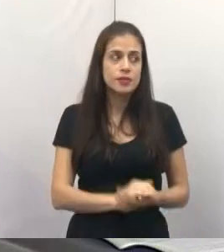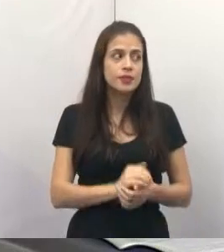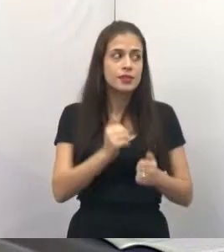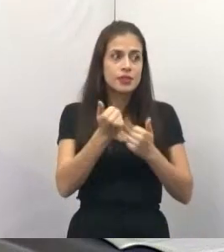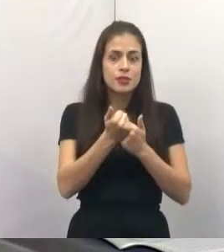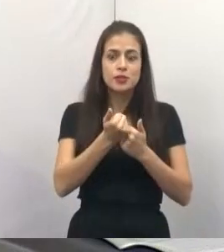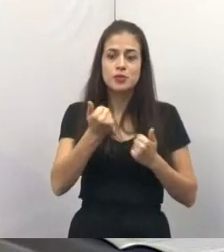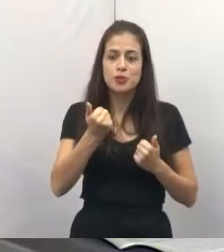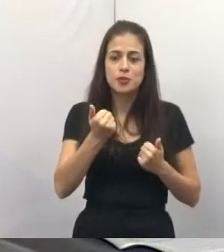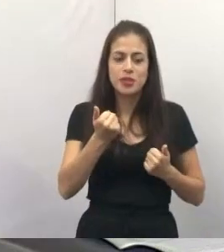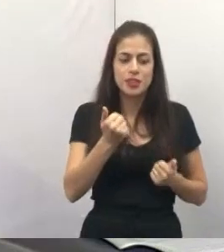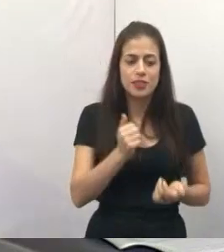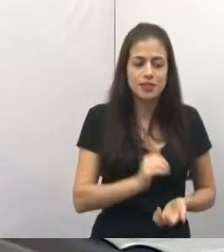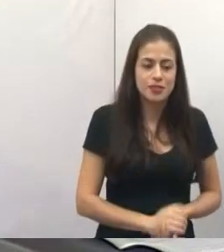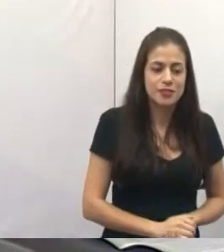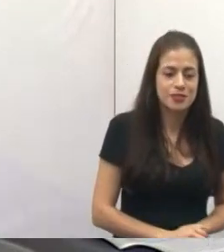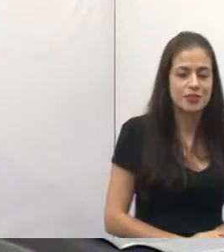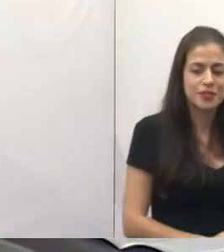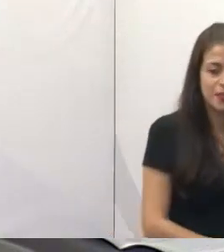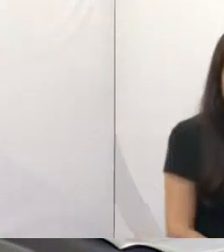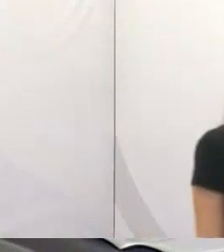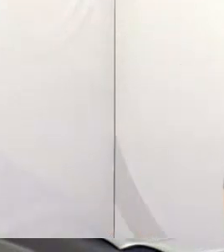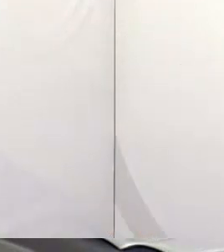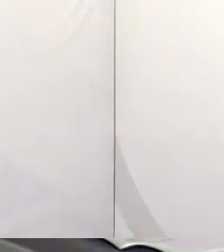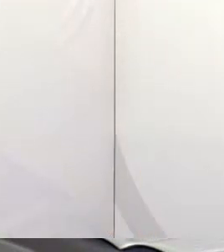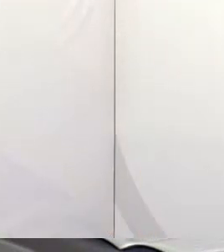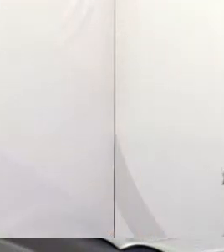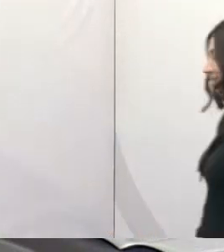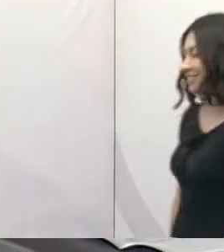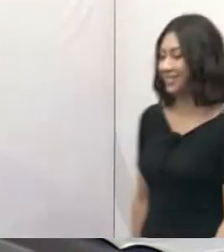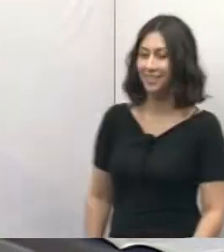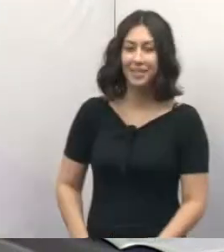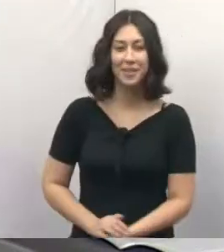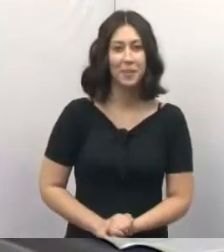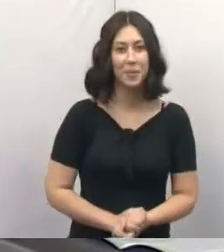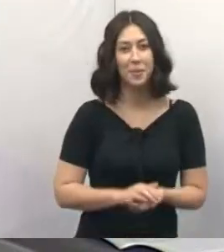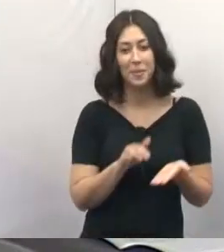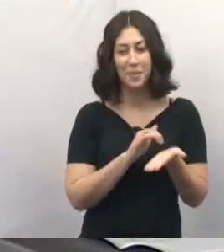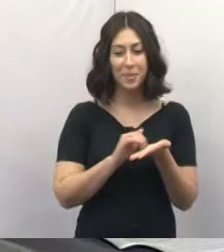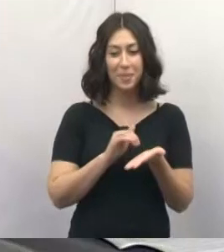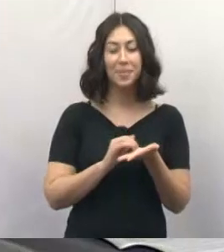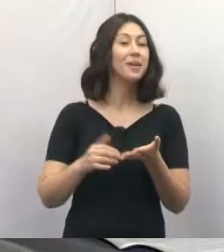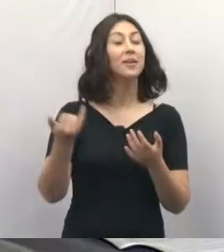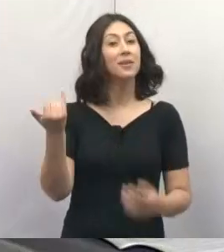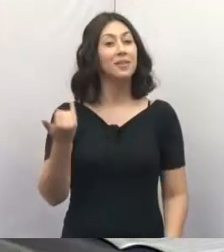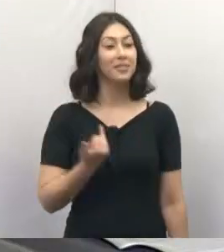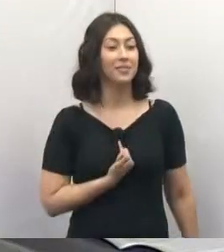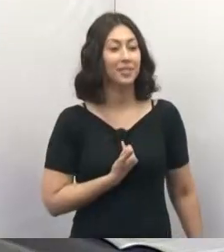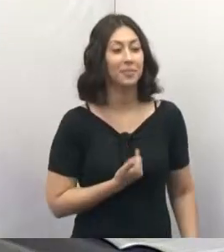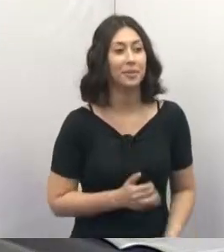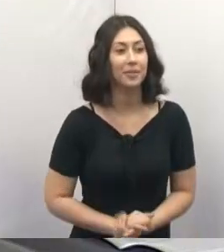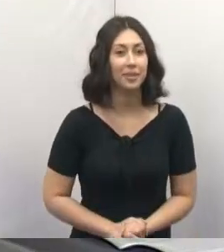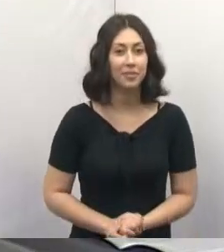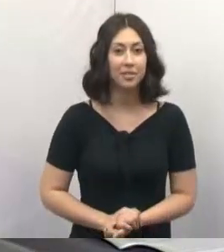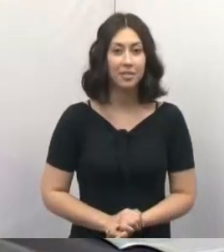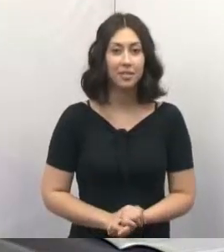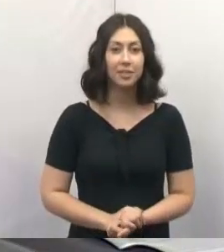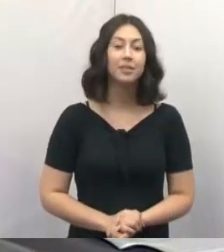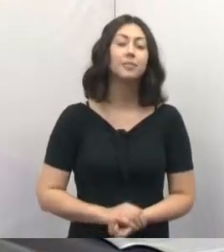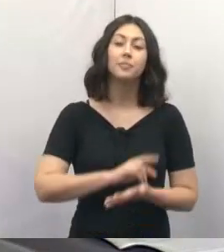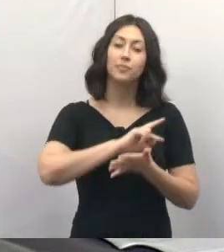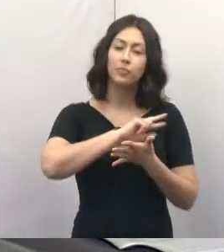em tratativas. E o secretário me posicionou diversas vezes, havendo